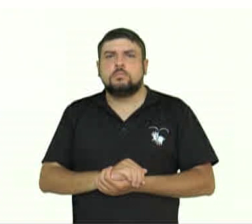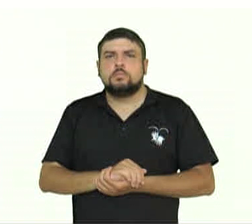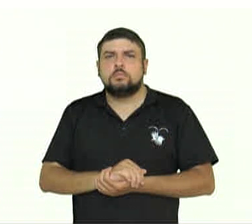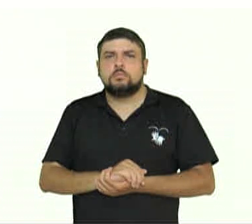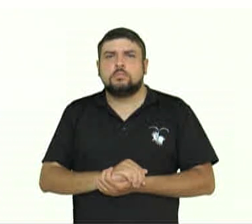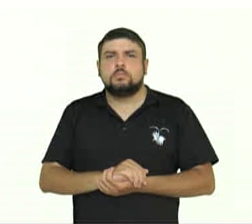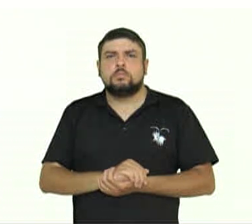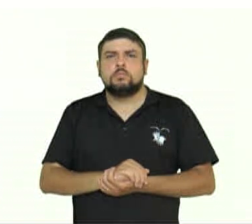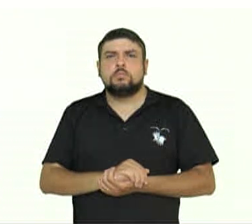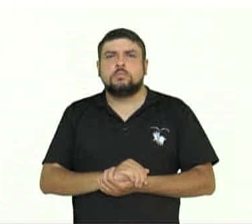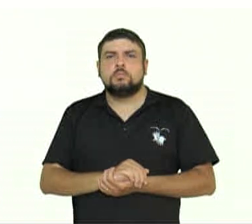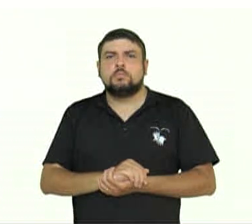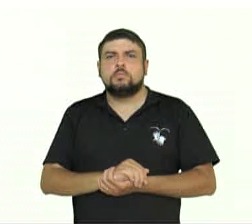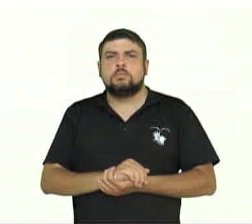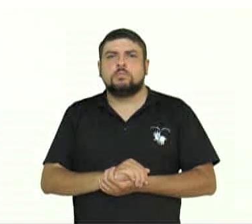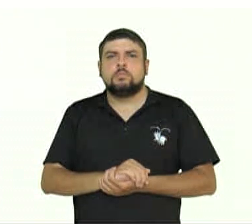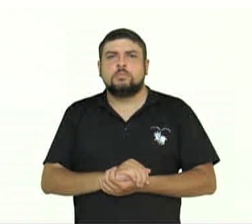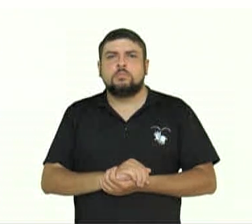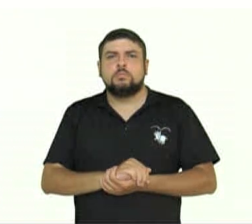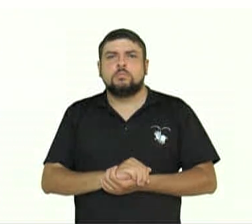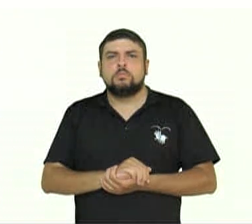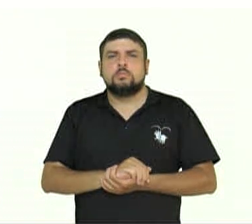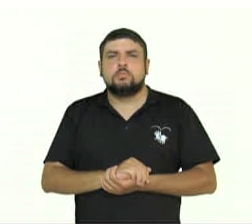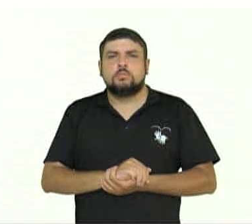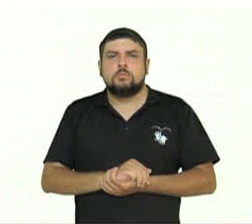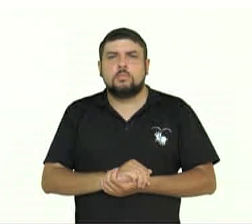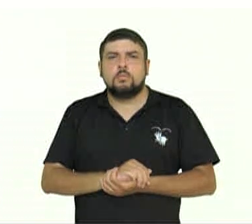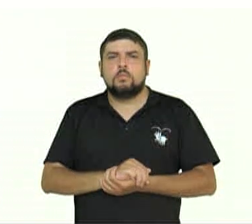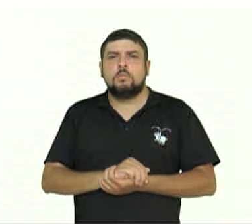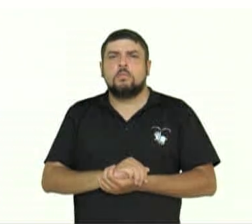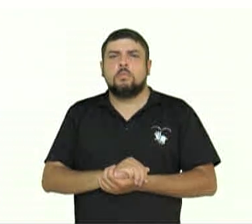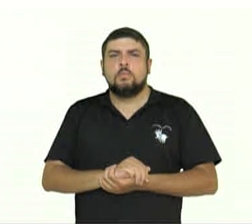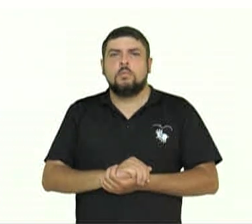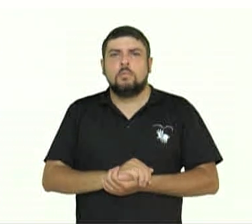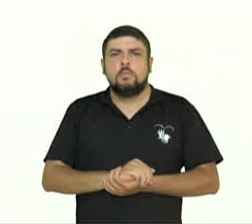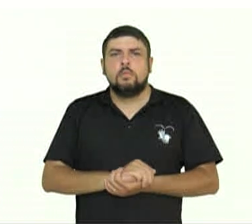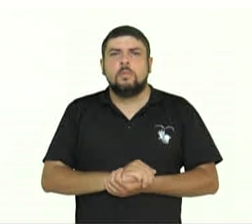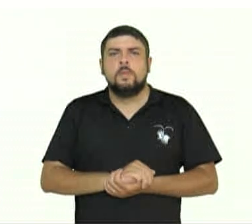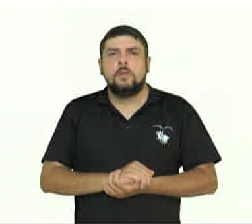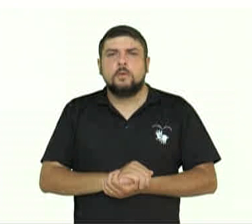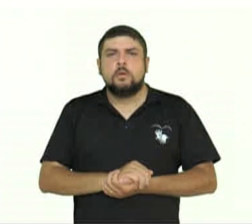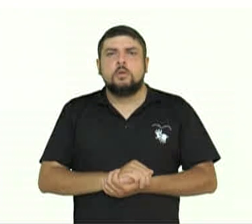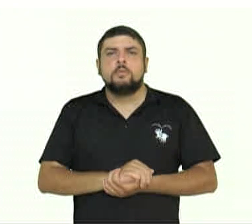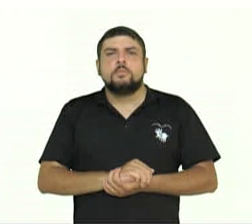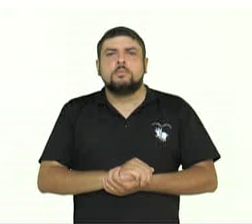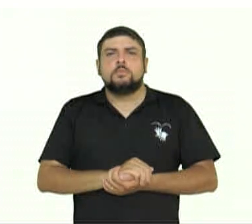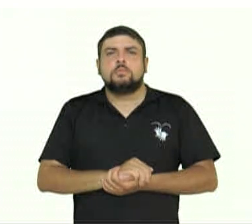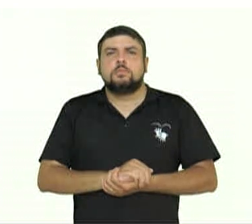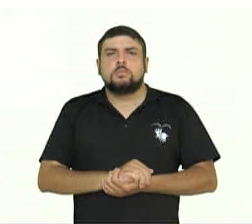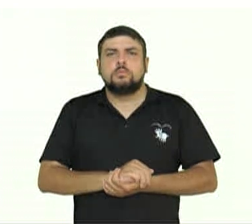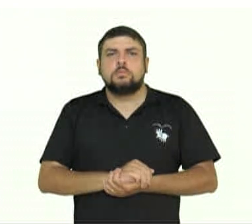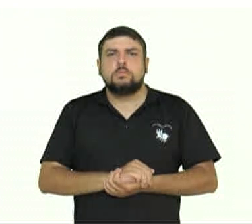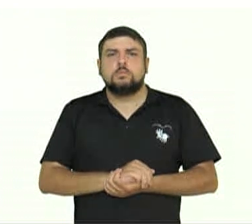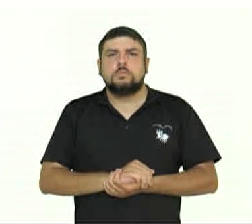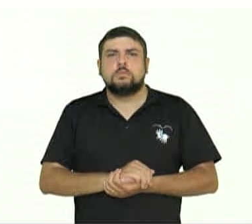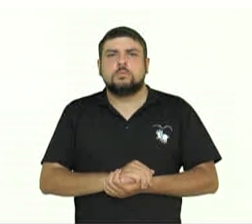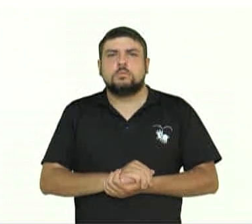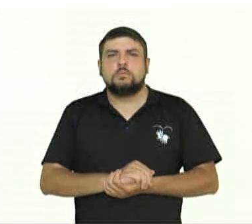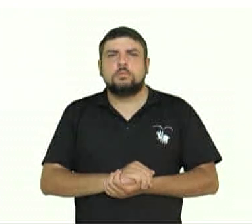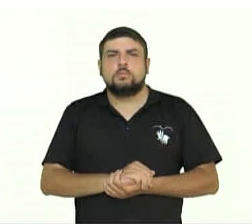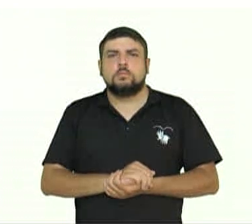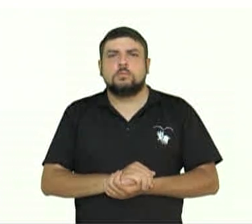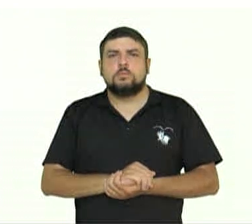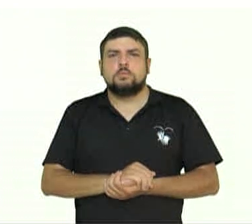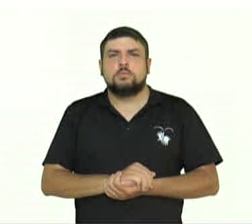espantoso, horrible e patético. São as palavras que caracterizam o desempenho de Gaturro em